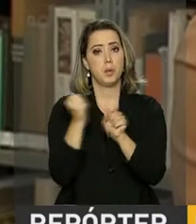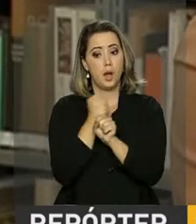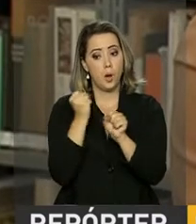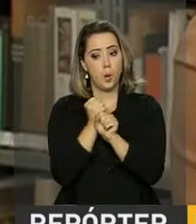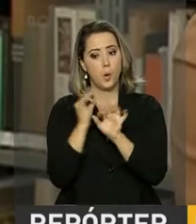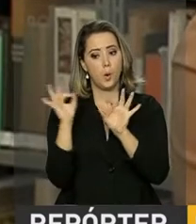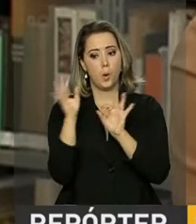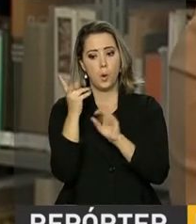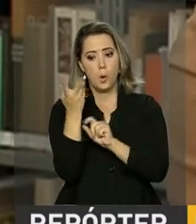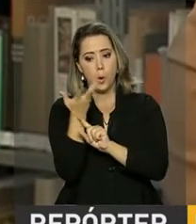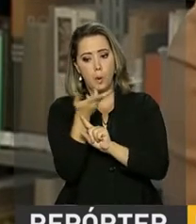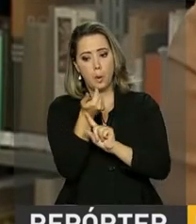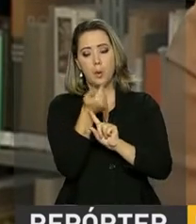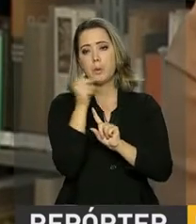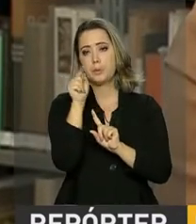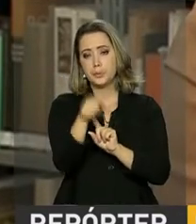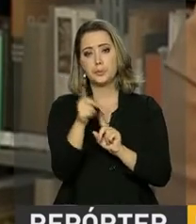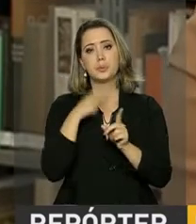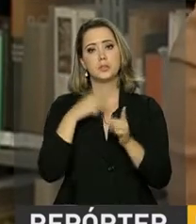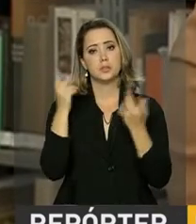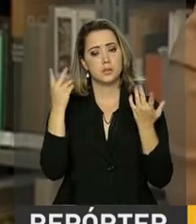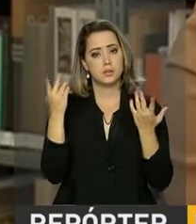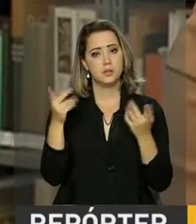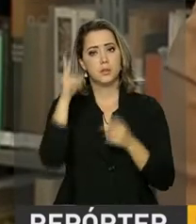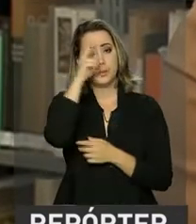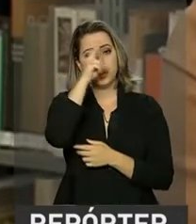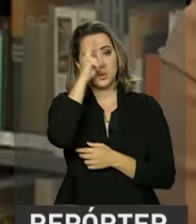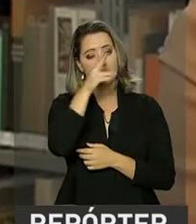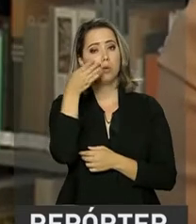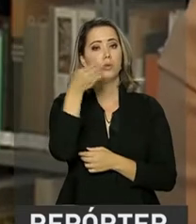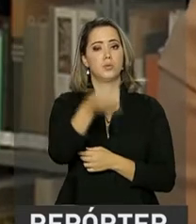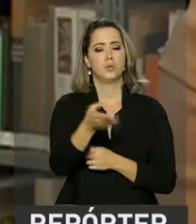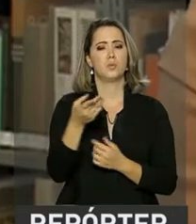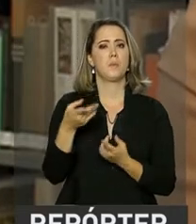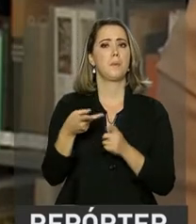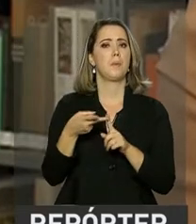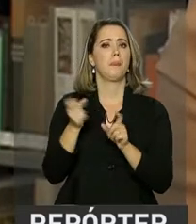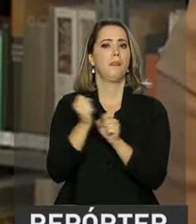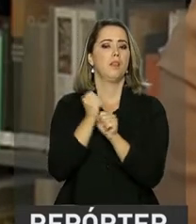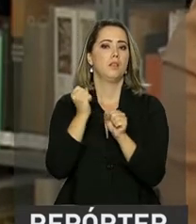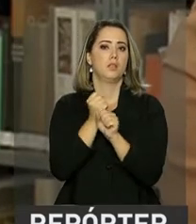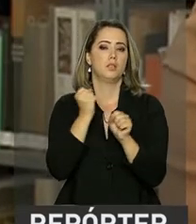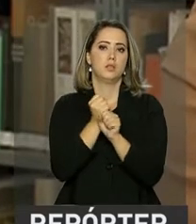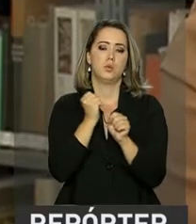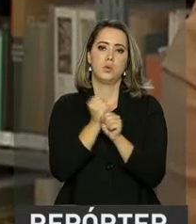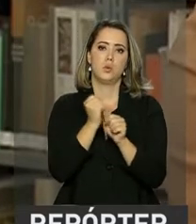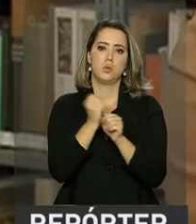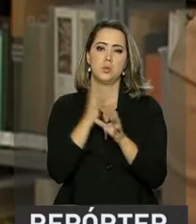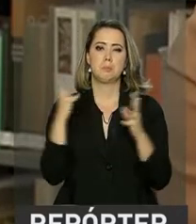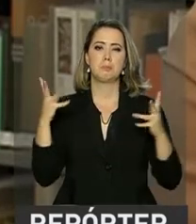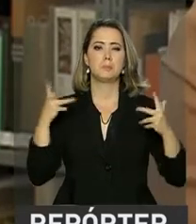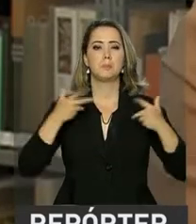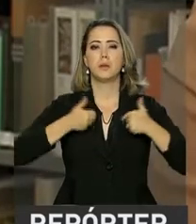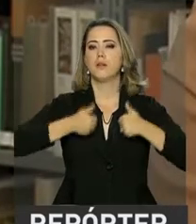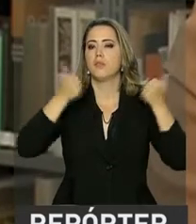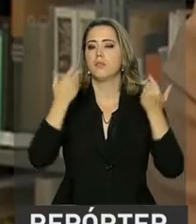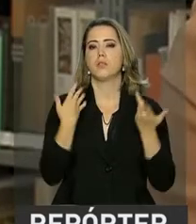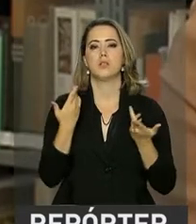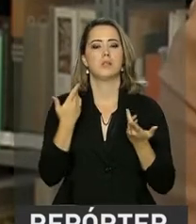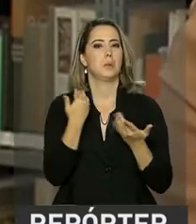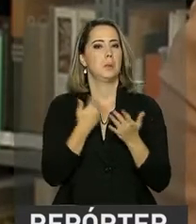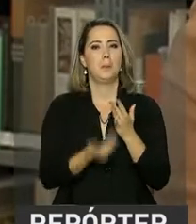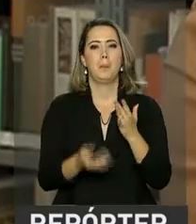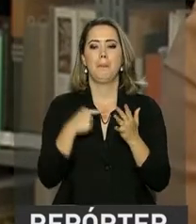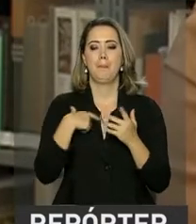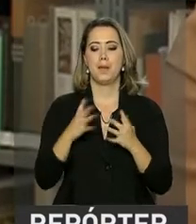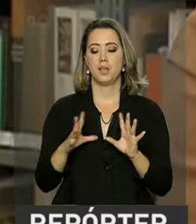ela possui de valor e pela sua dimensão histórica. Ele constrói monumentos, obras que não perdem a